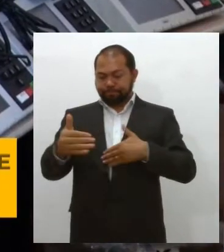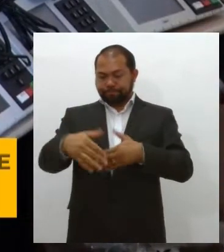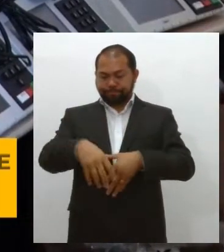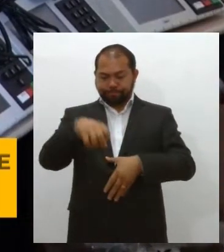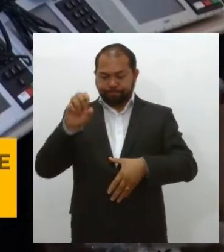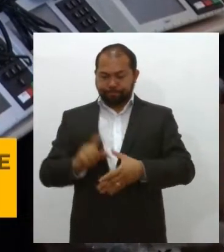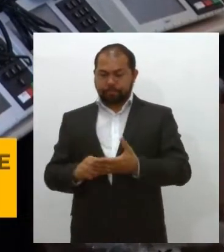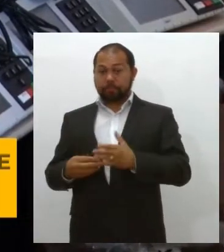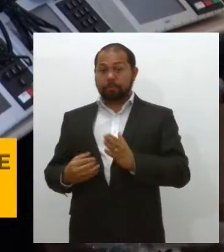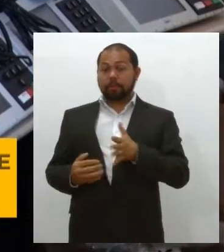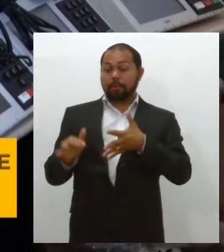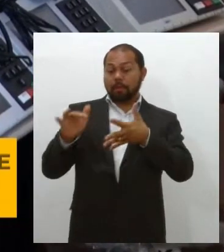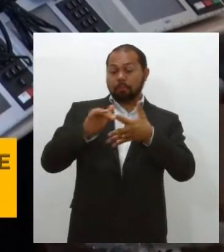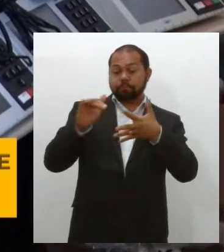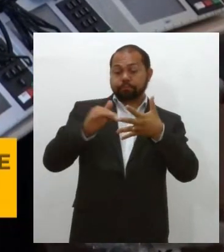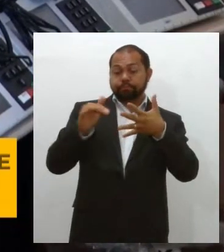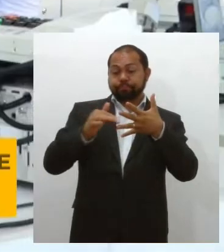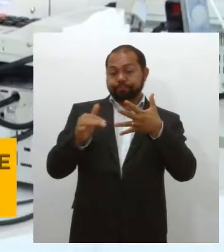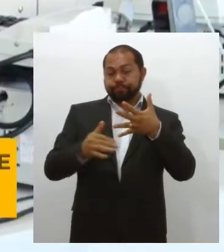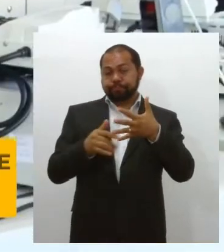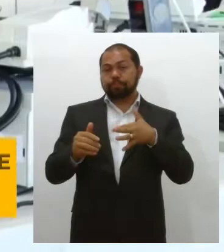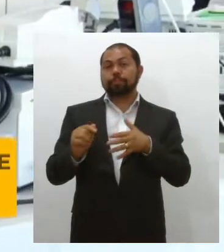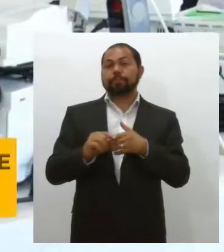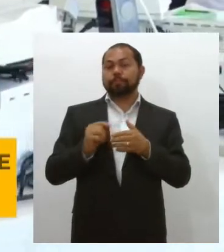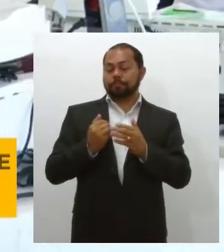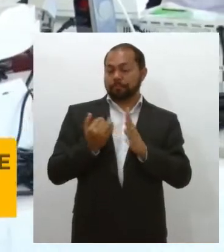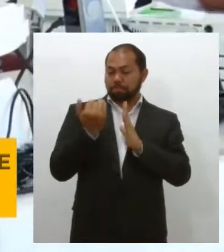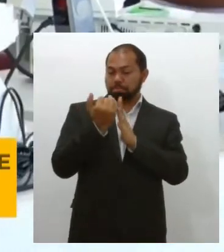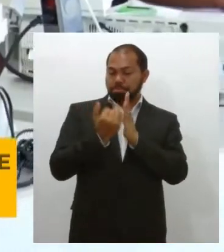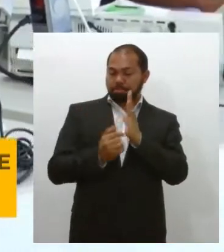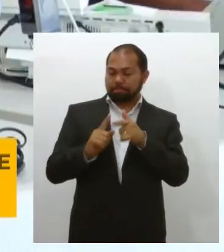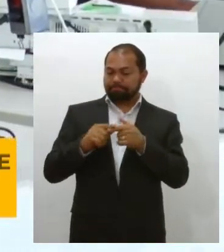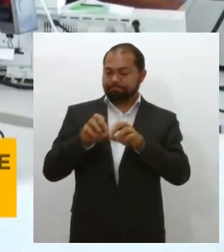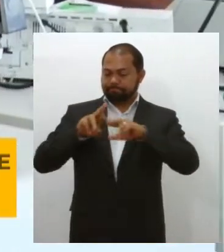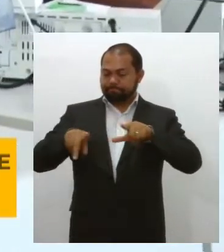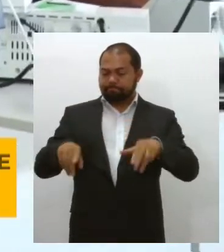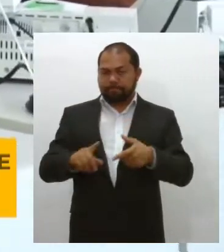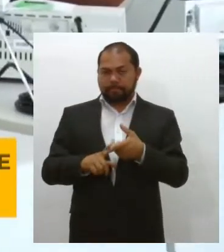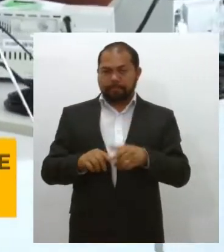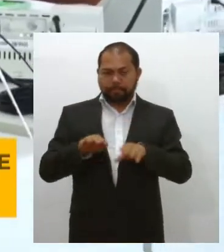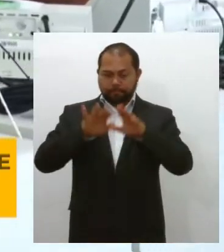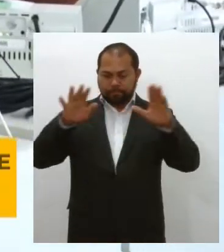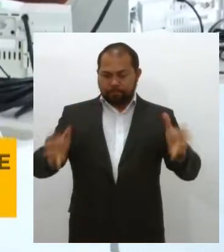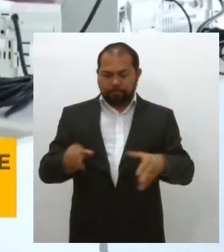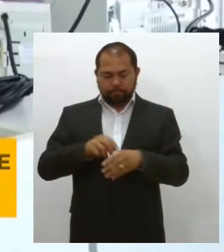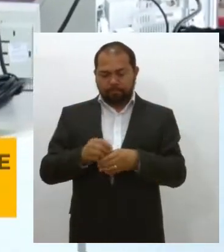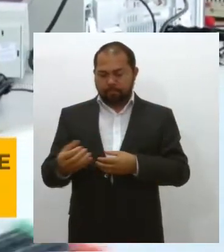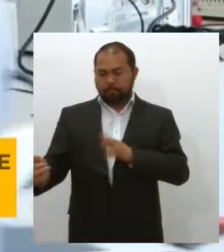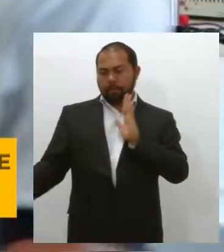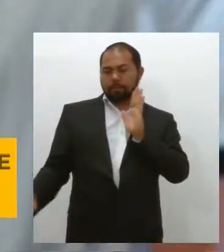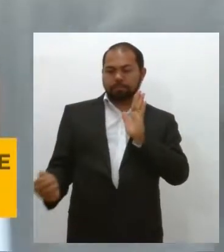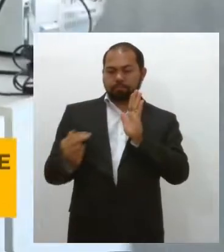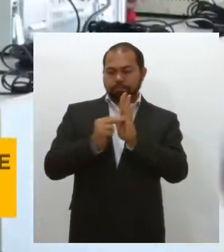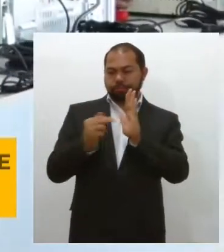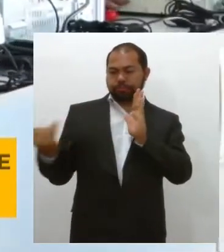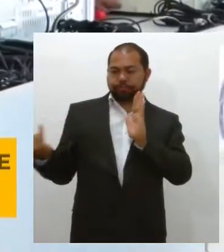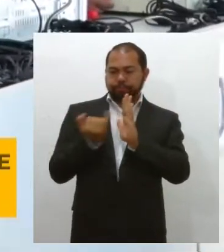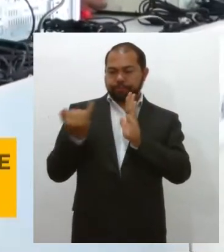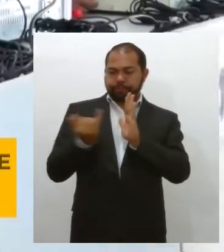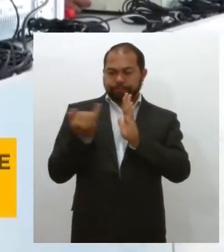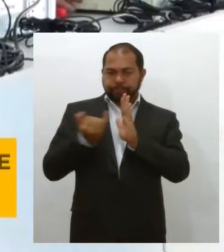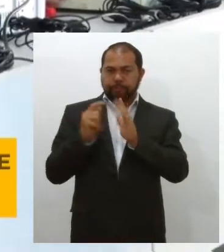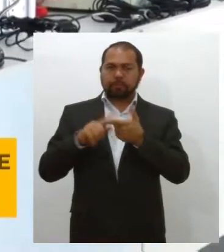etapas e procedimentos distintos. Nas bancadas, recebem as informações referentes à lista